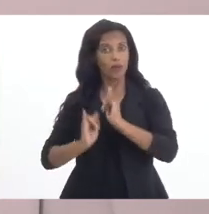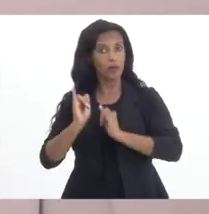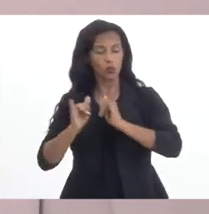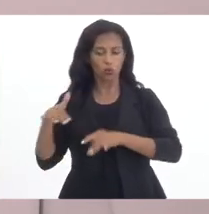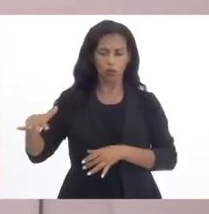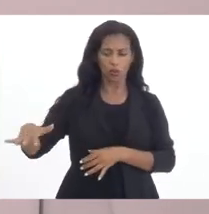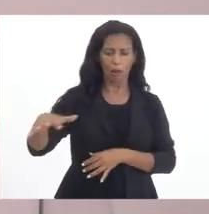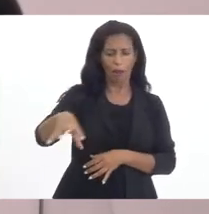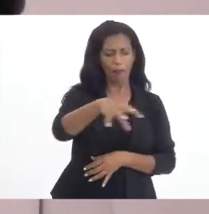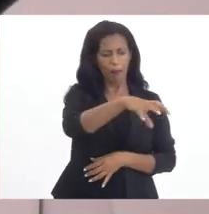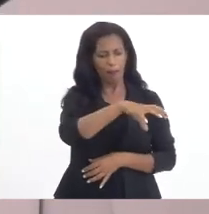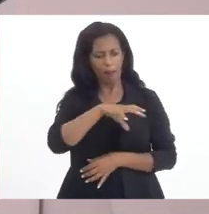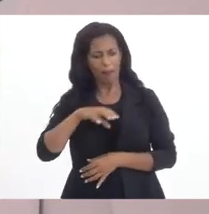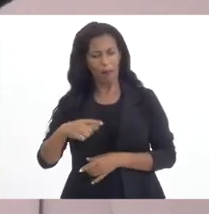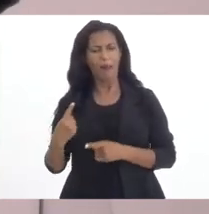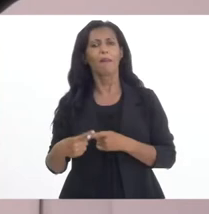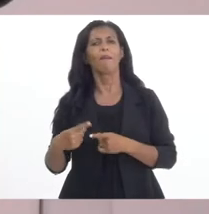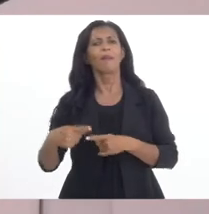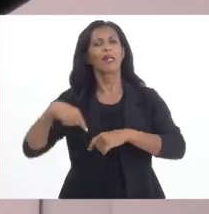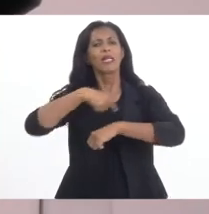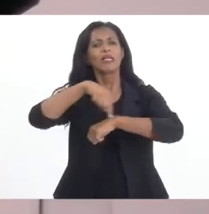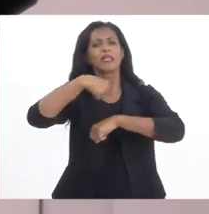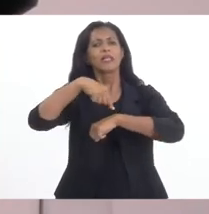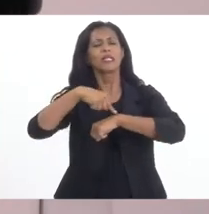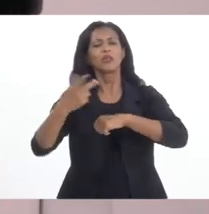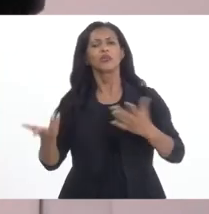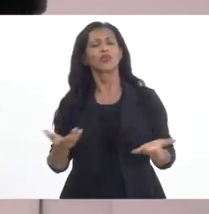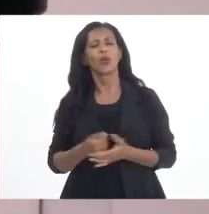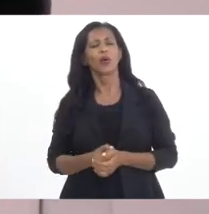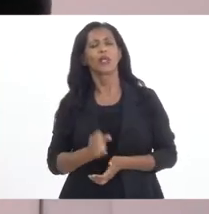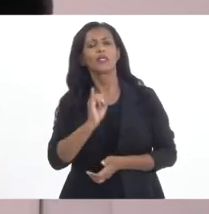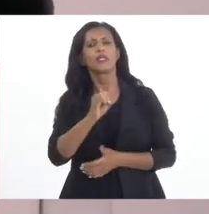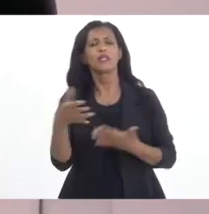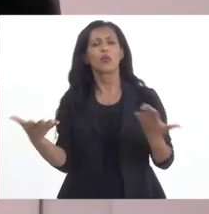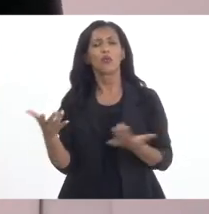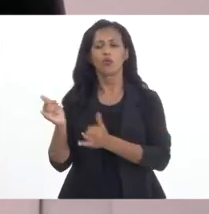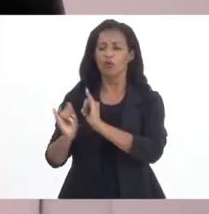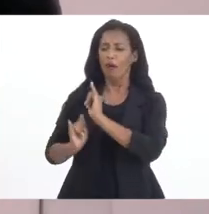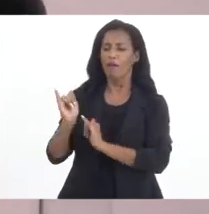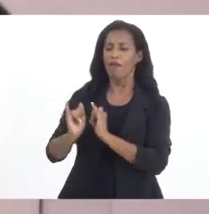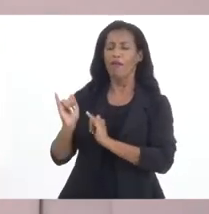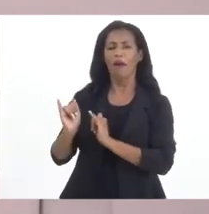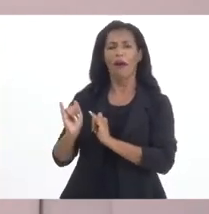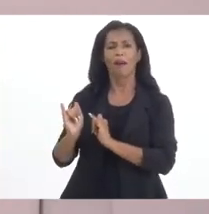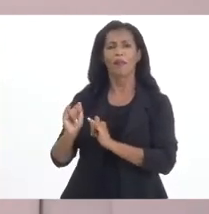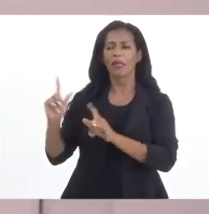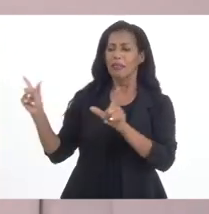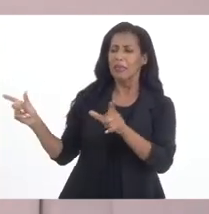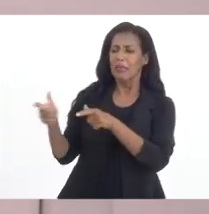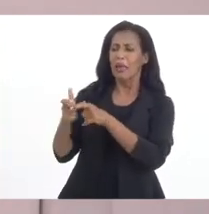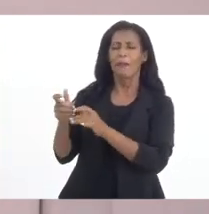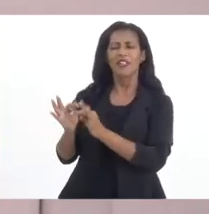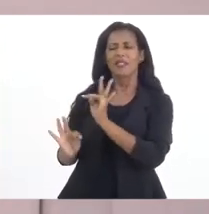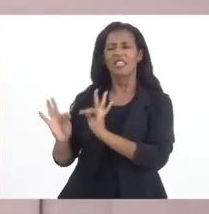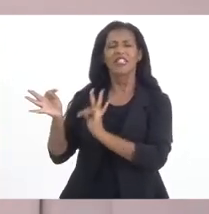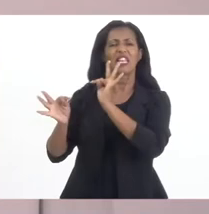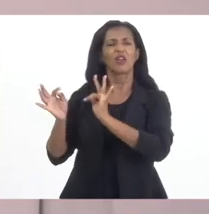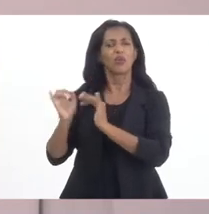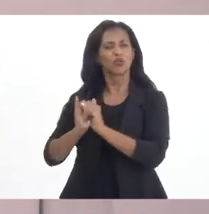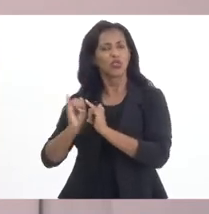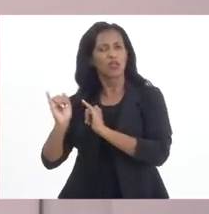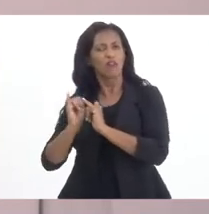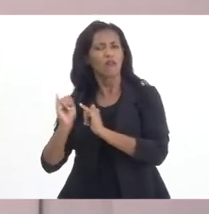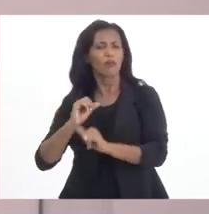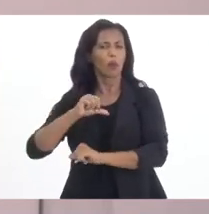região. Para que tantas horas de termodinâmica se hoje as fábricas têm muito menos caldeiraria, têm muito mais tecnologia da informação,